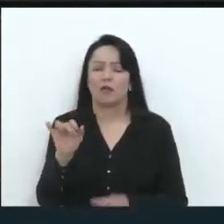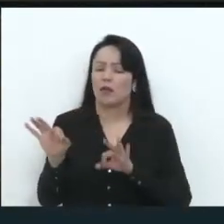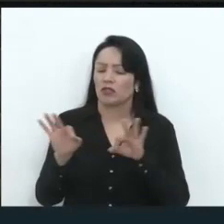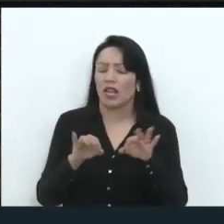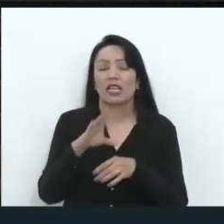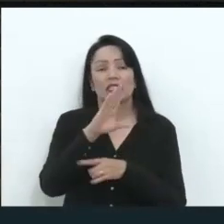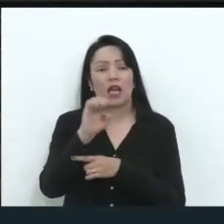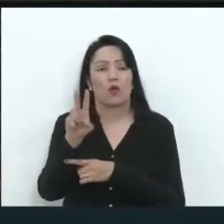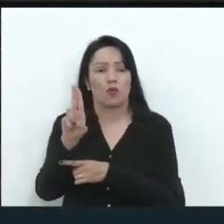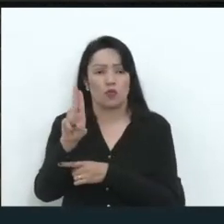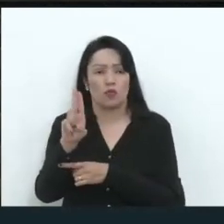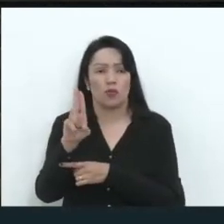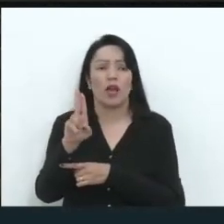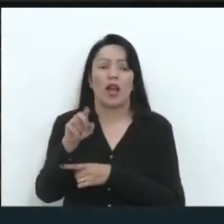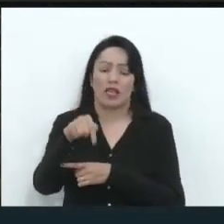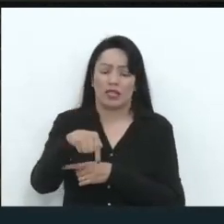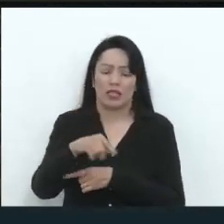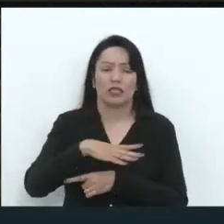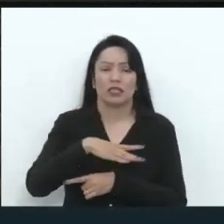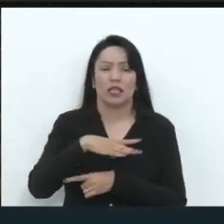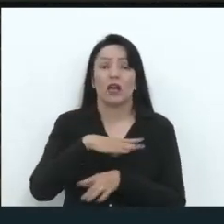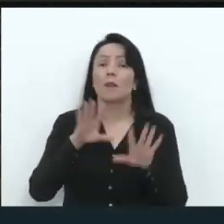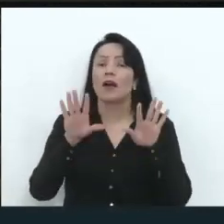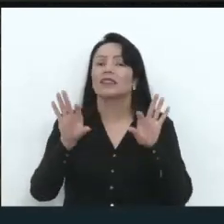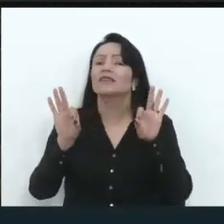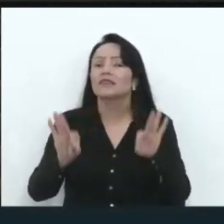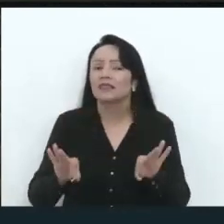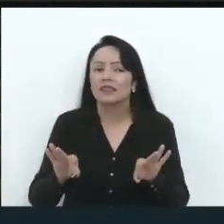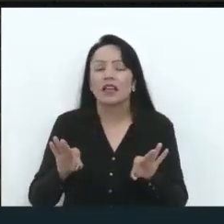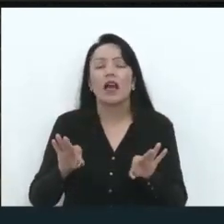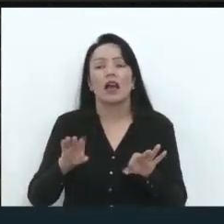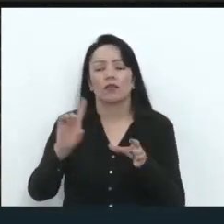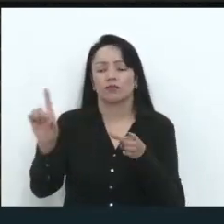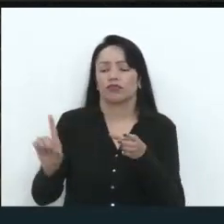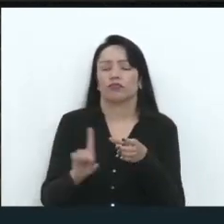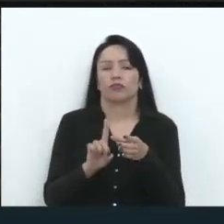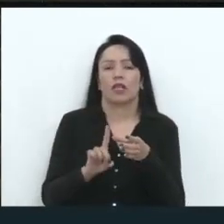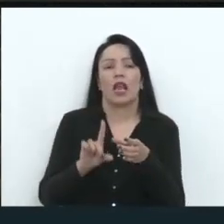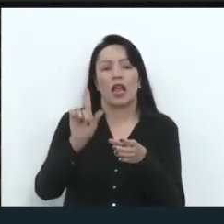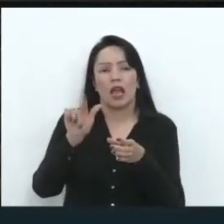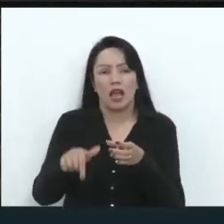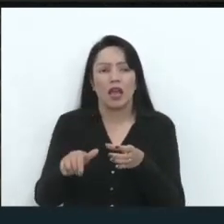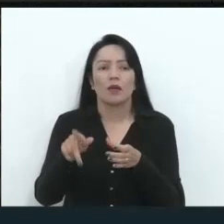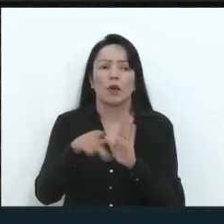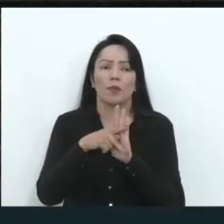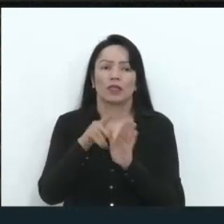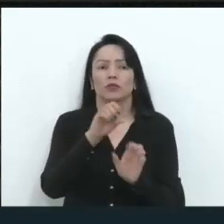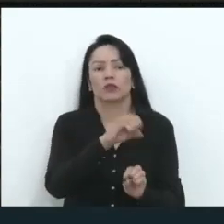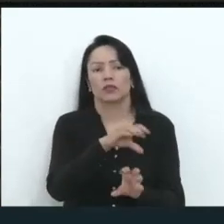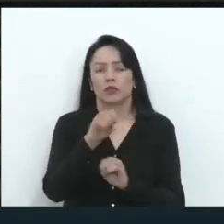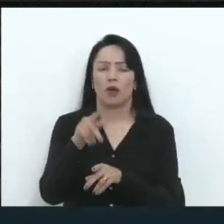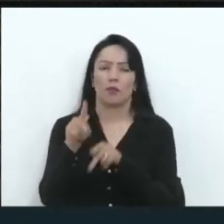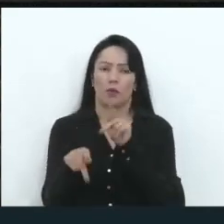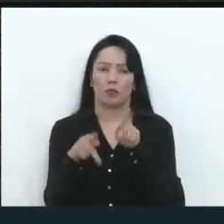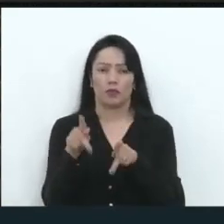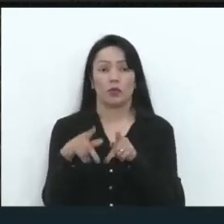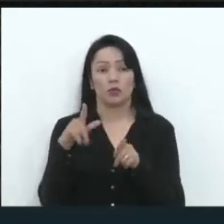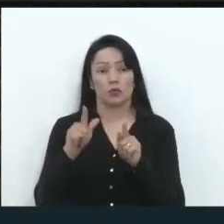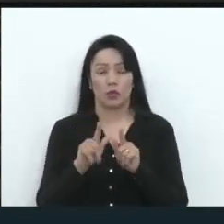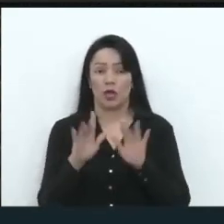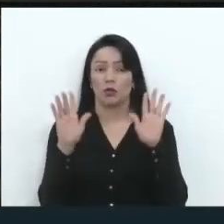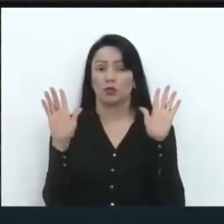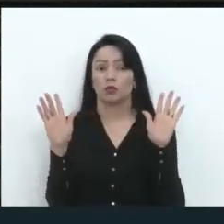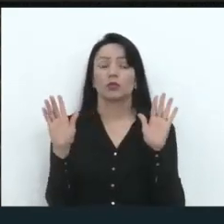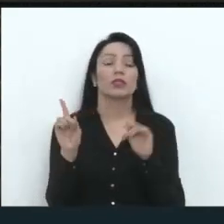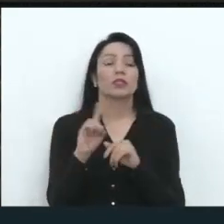que estes céus, de fato, não são integrados como um meio de educação para a população guarulhense,